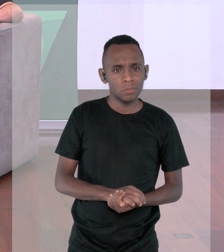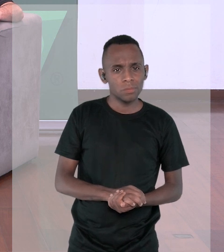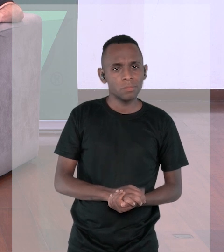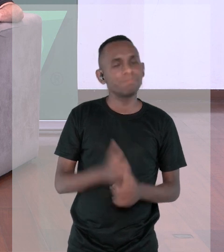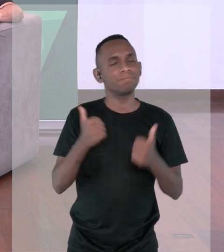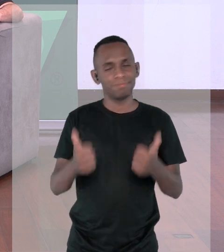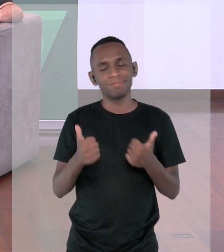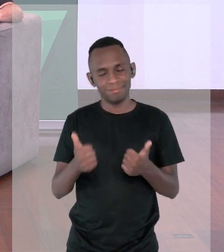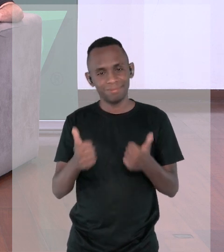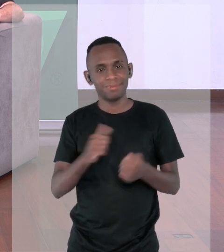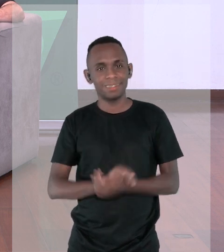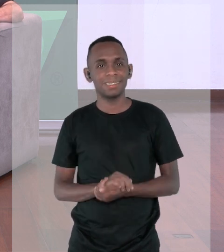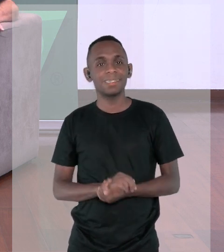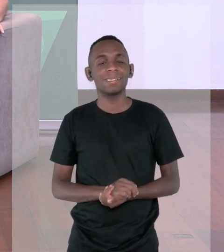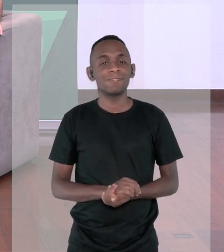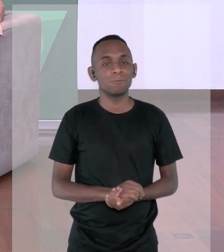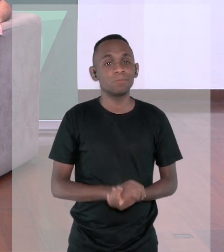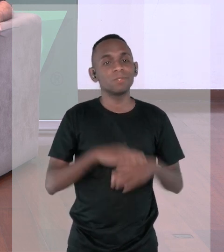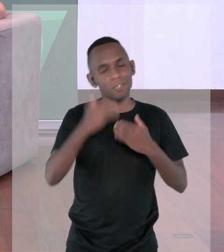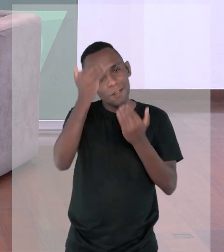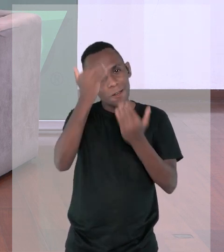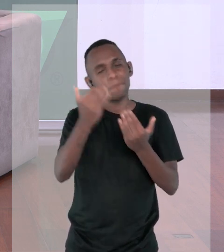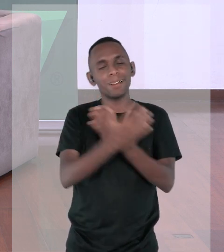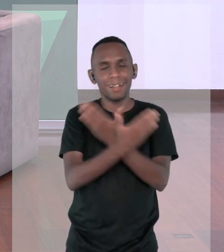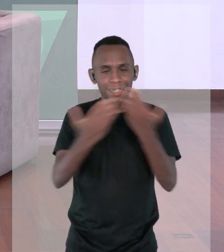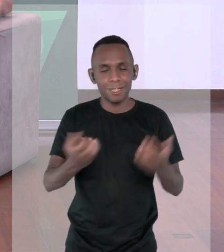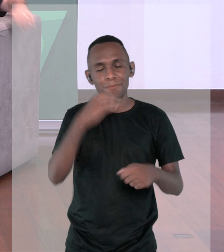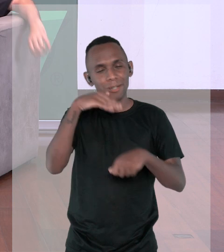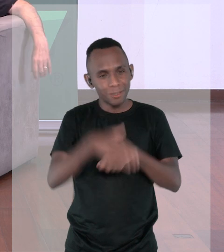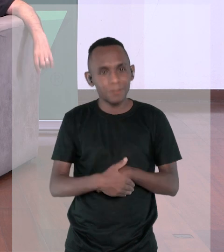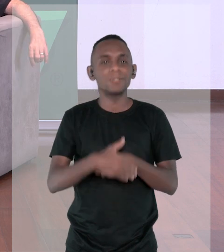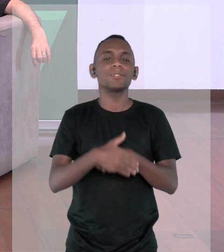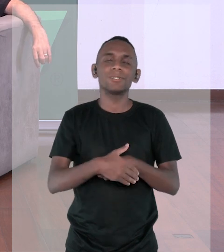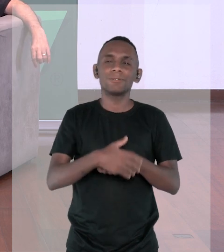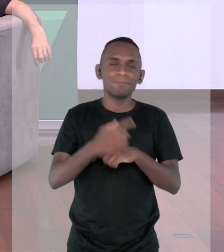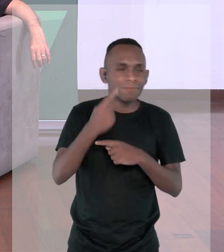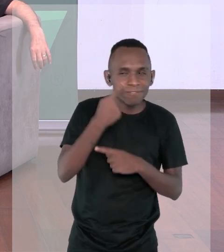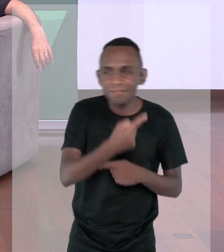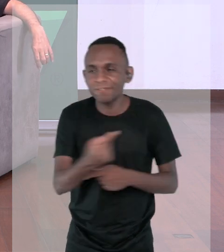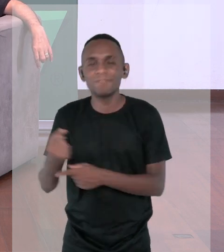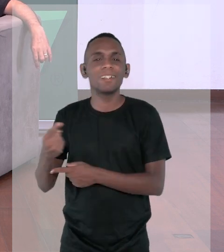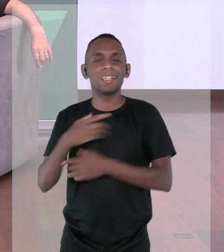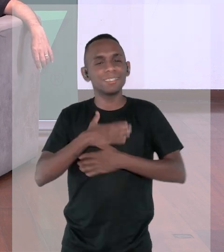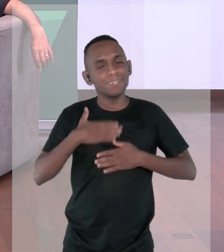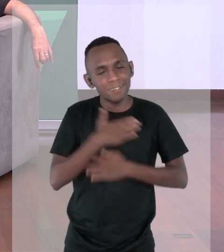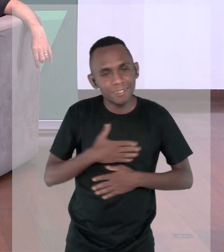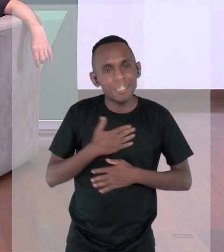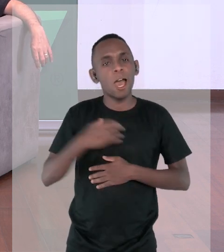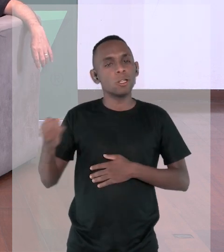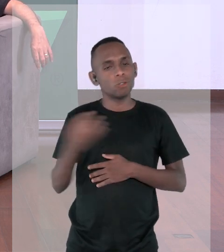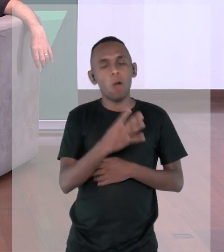É isso aí. Ô, gente. Muito obrigado, gente. Boa noite. Bom ver tanta gente querida aqui,